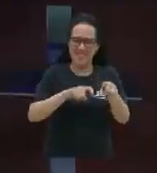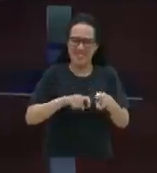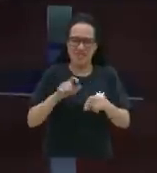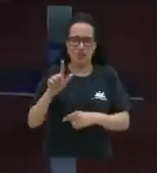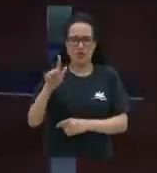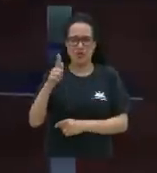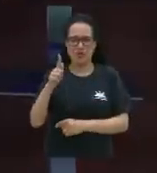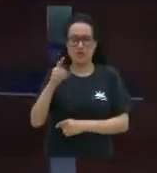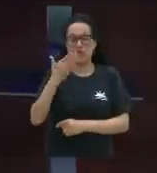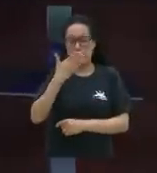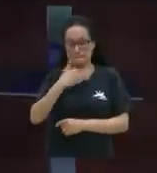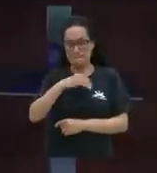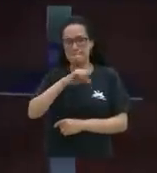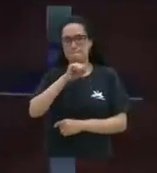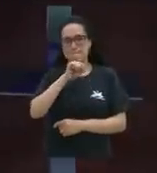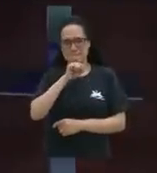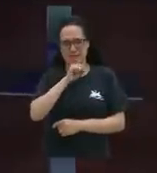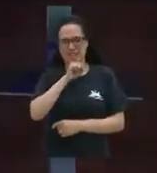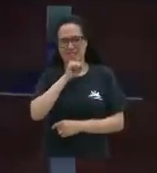é pai.